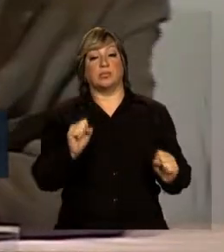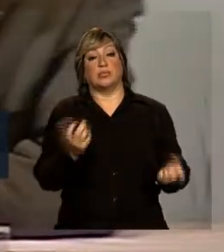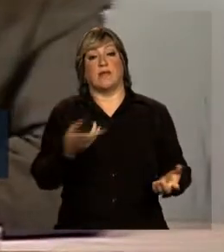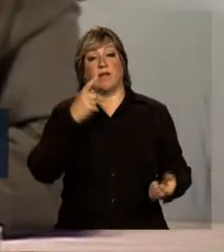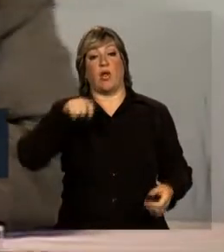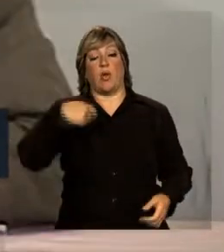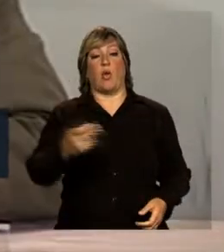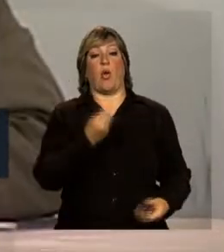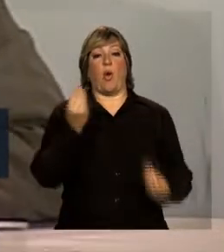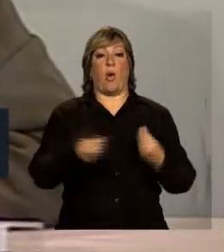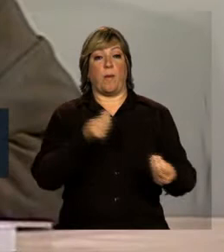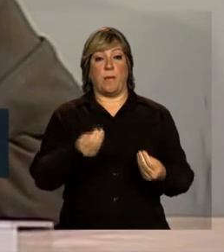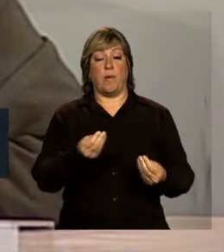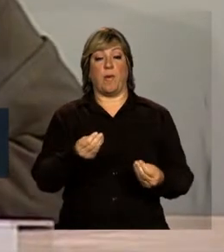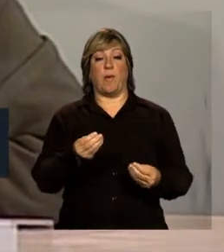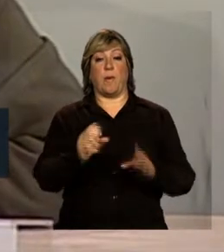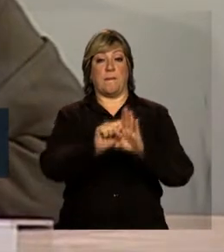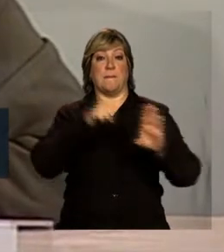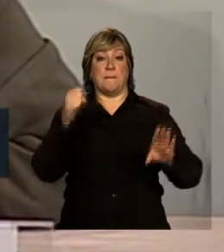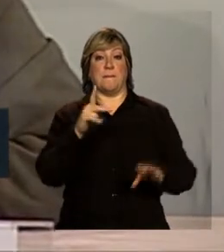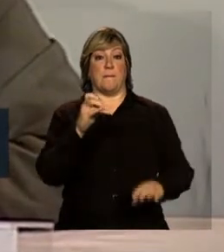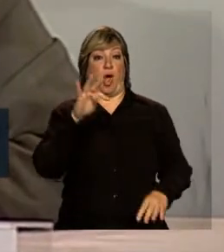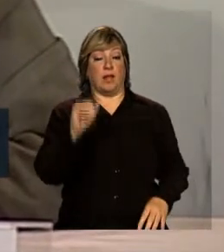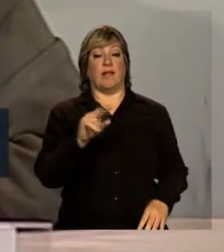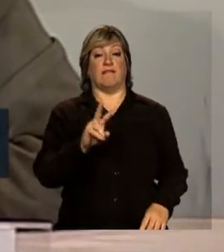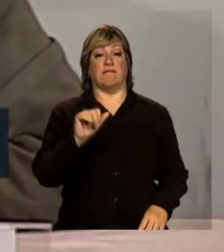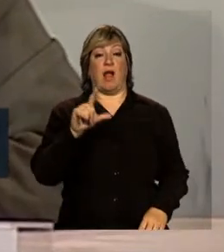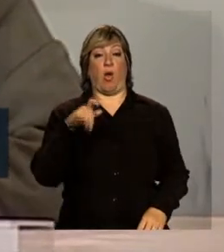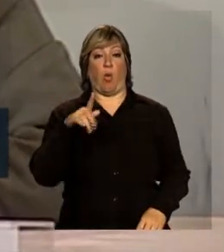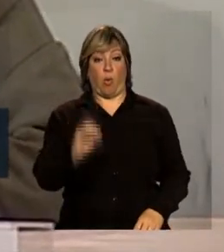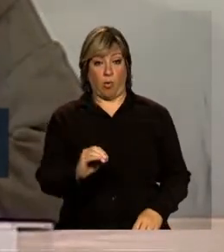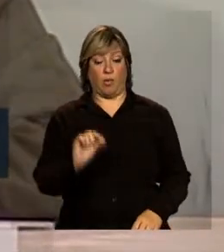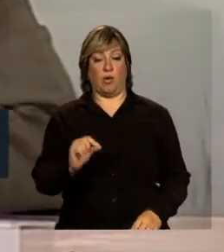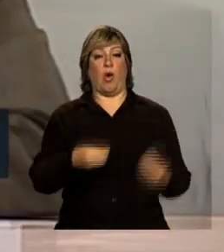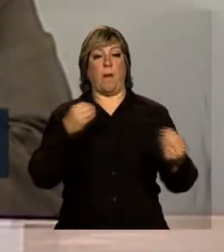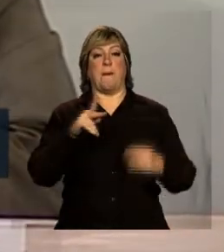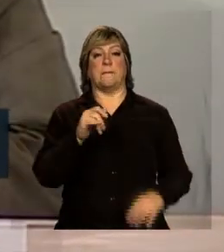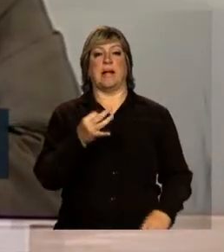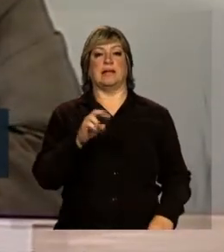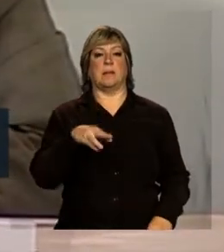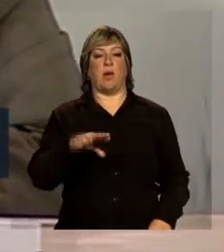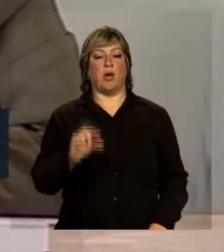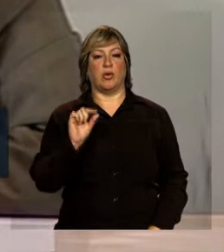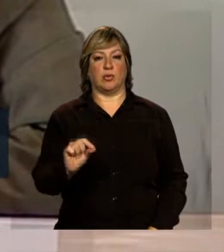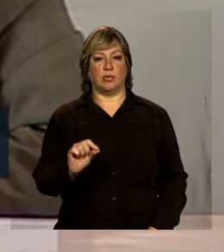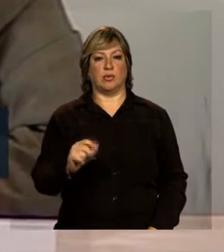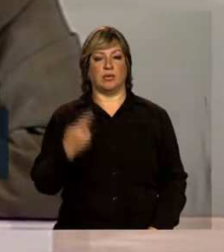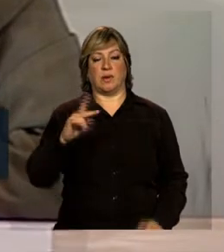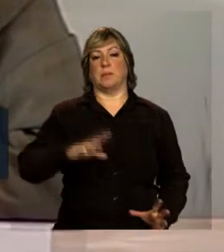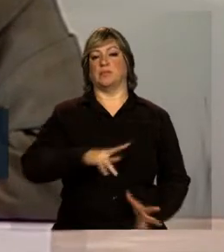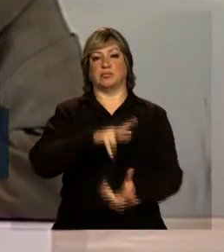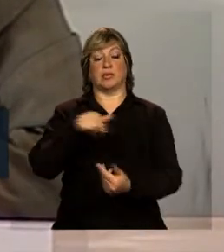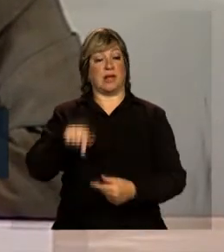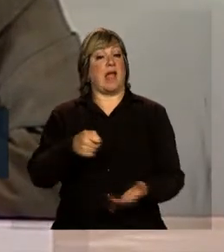a Porta de Valongo em patrimônio cultural da humanidade, mais do que uma deferência, é